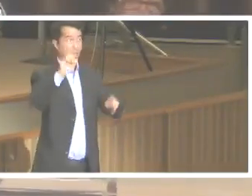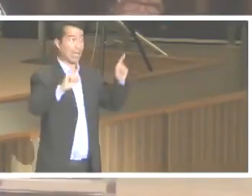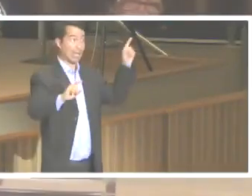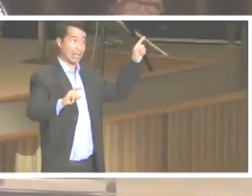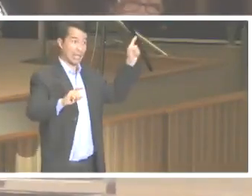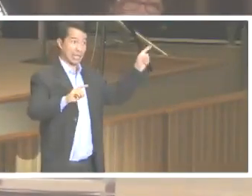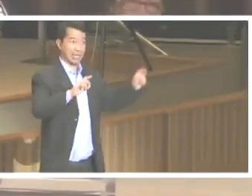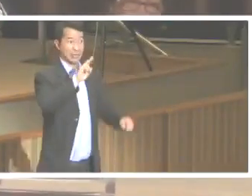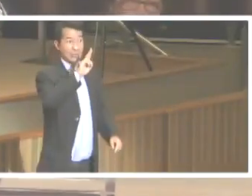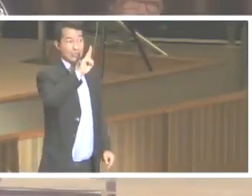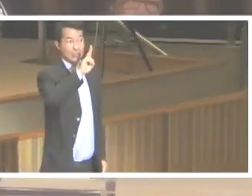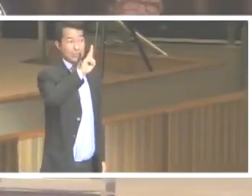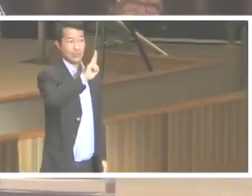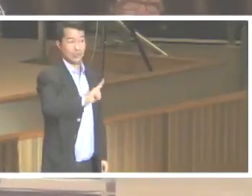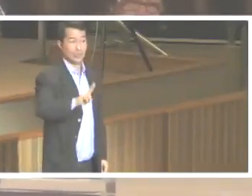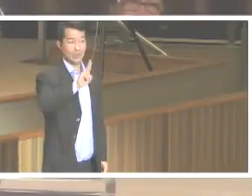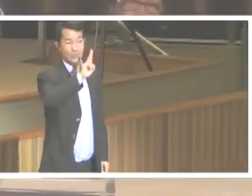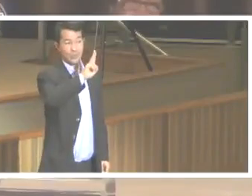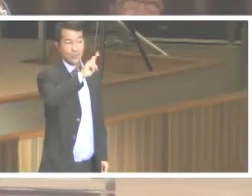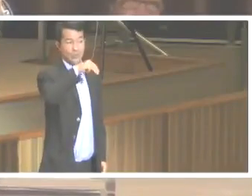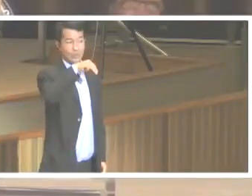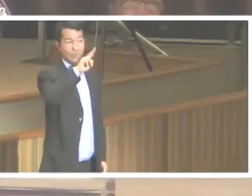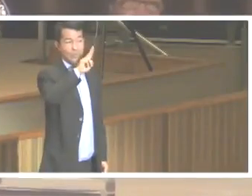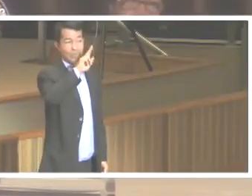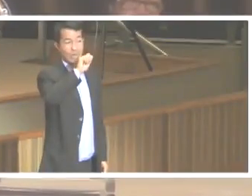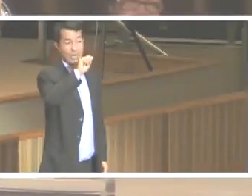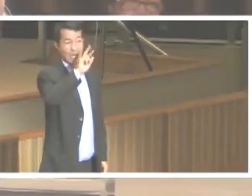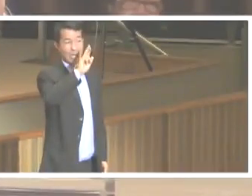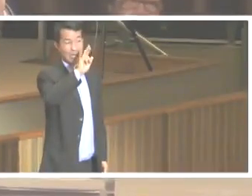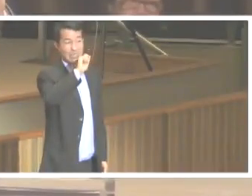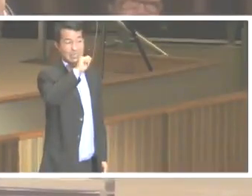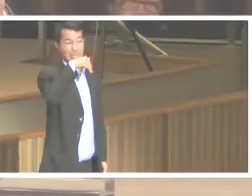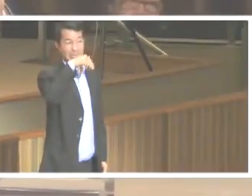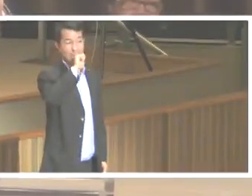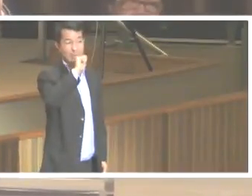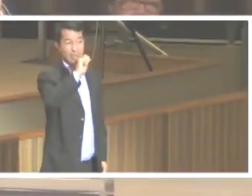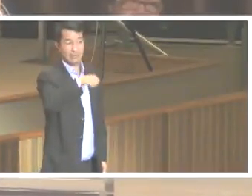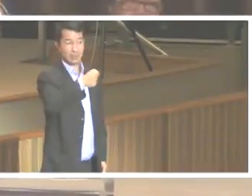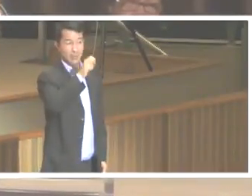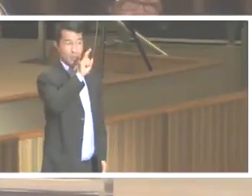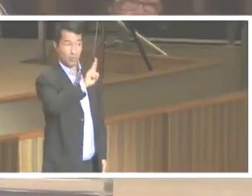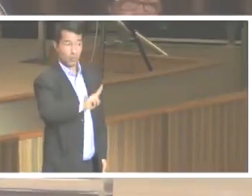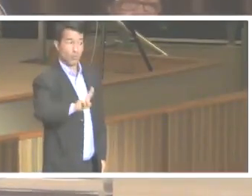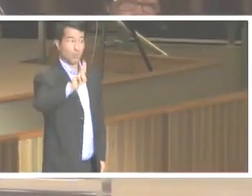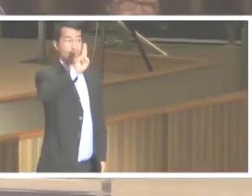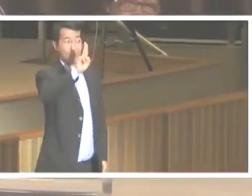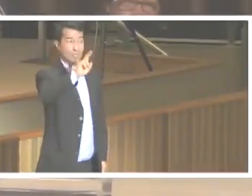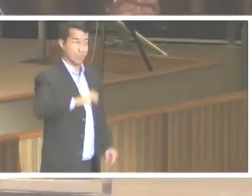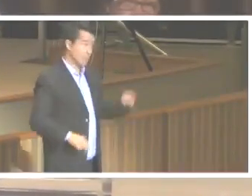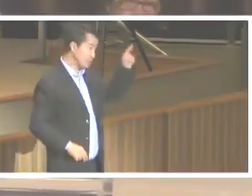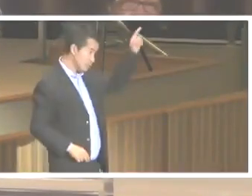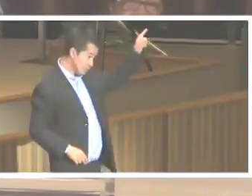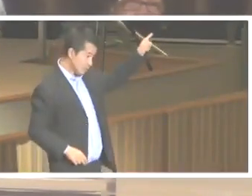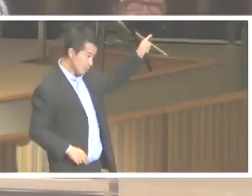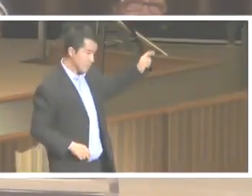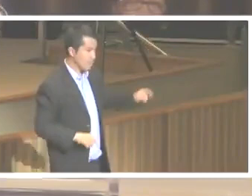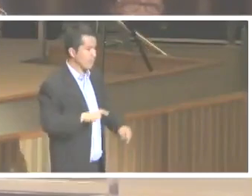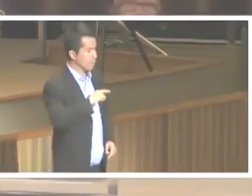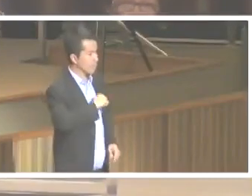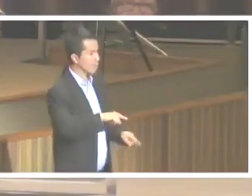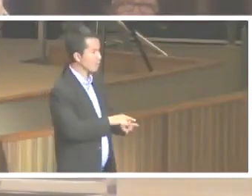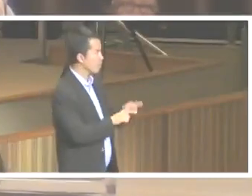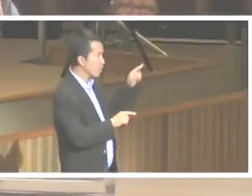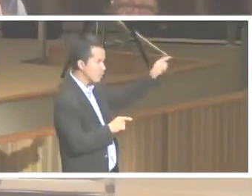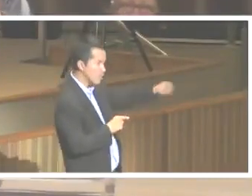e hoje o atual presidente da da denominação